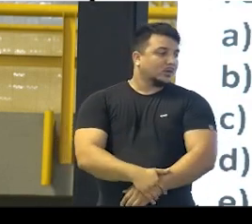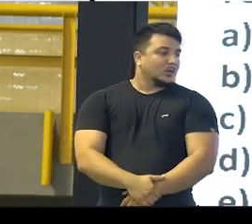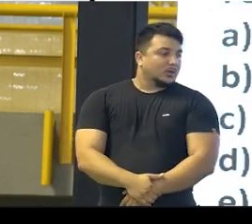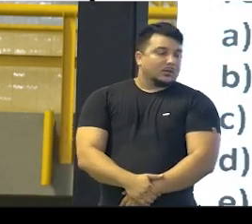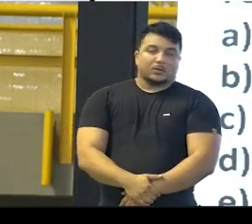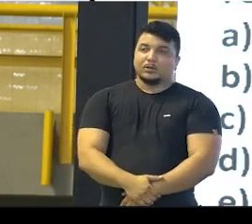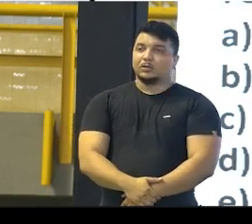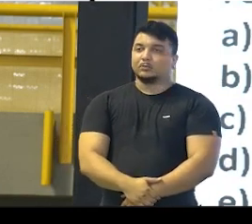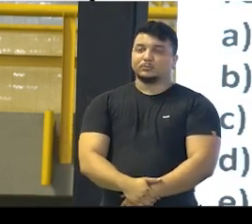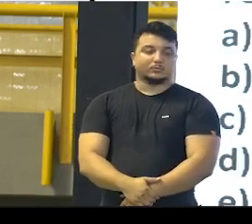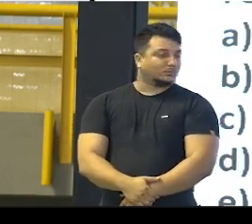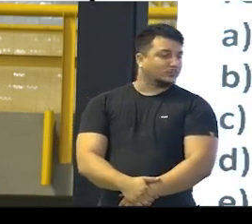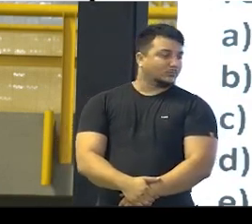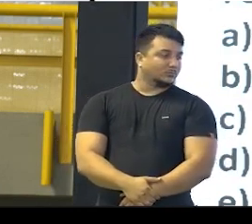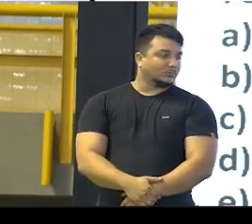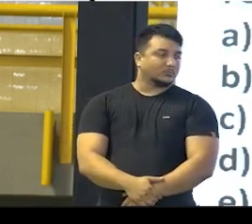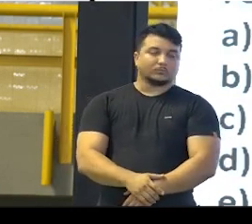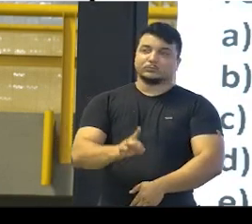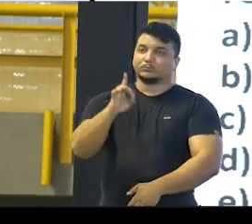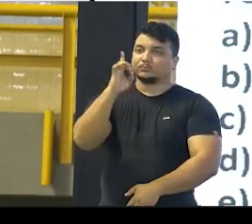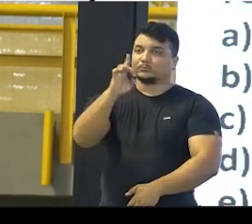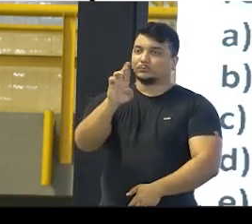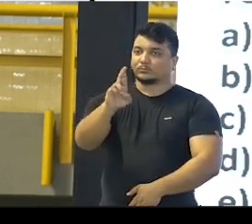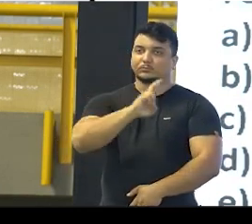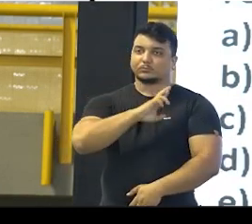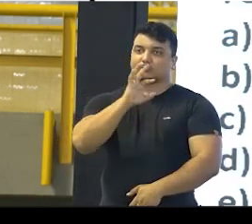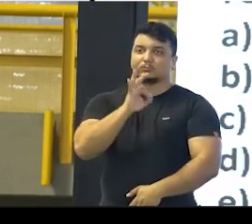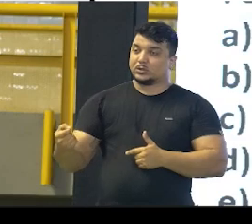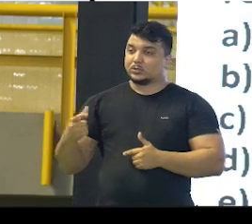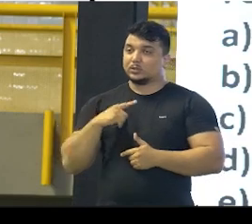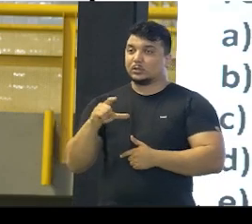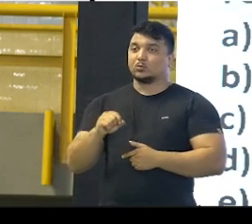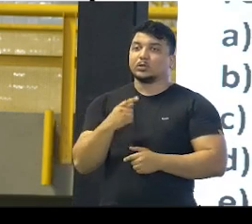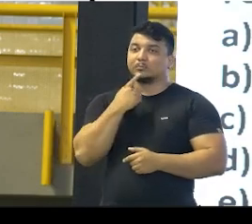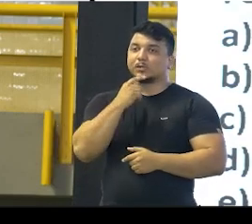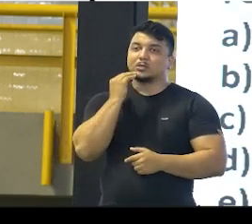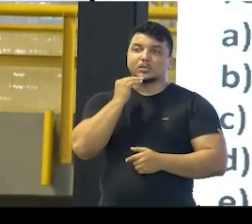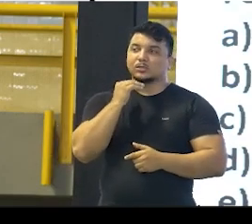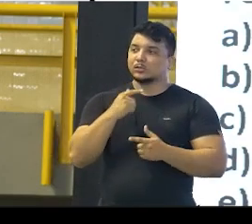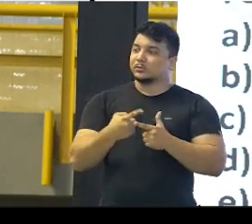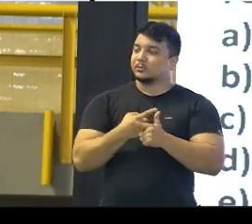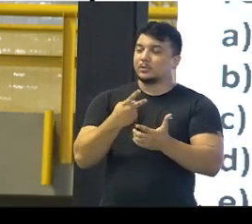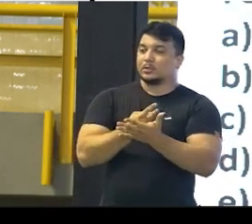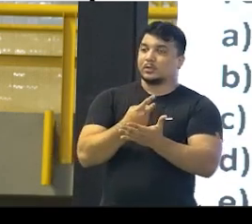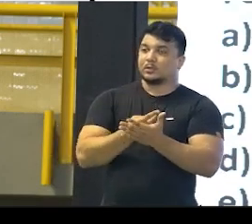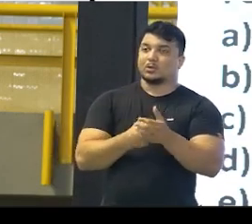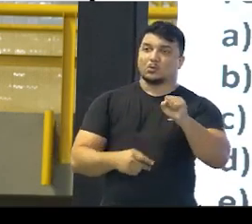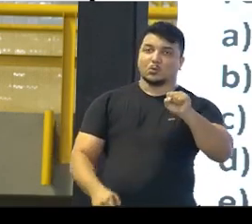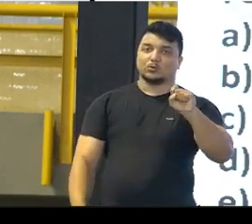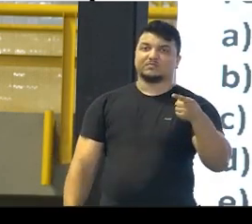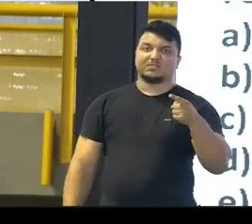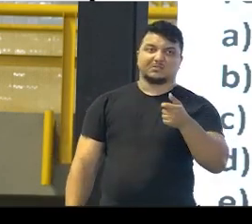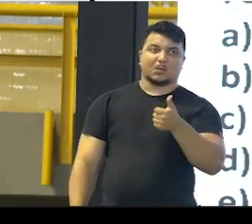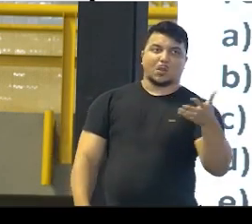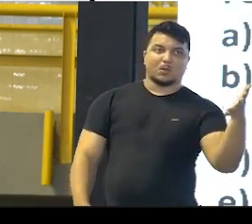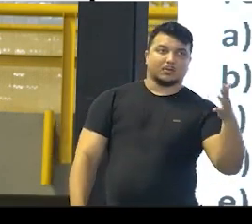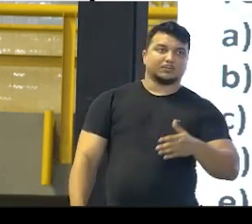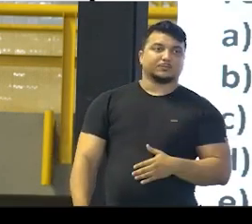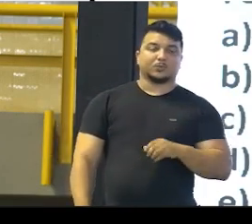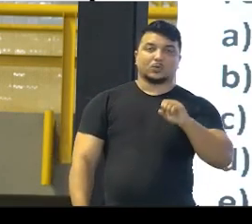340. Todo mundo concorda? 340. Vamos dar uma olhada se tem 340 para marcar. Tem ou